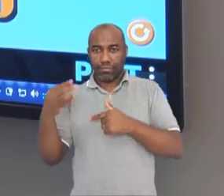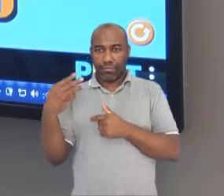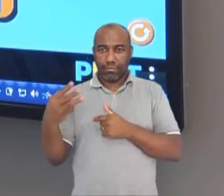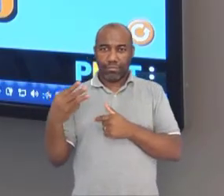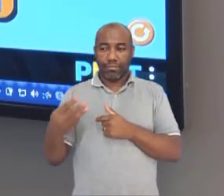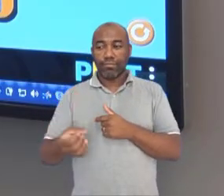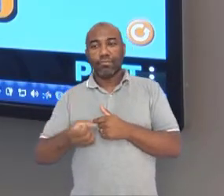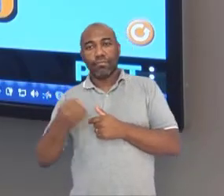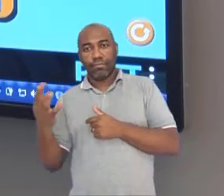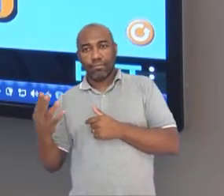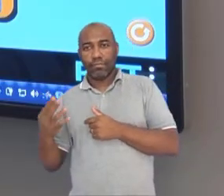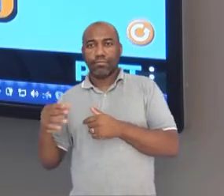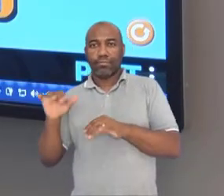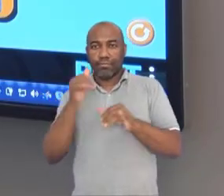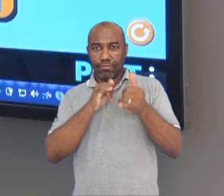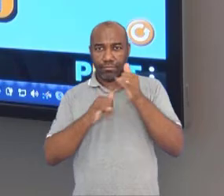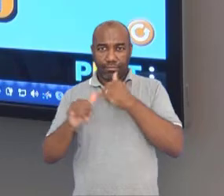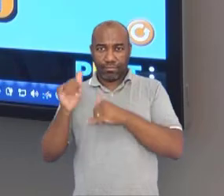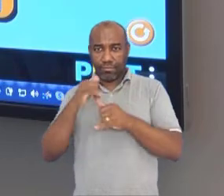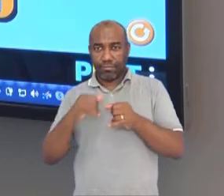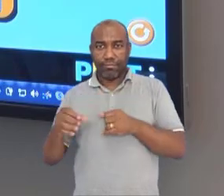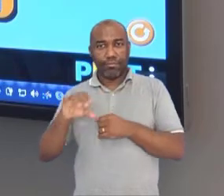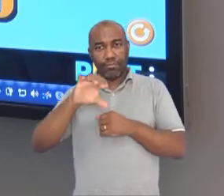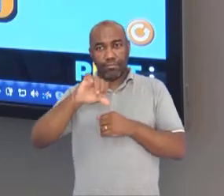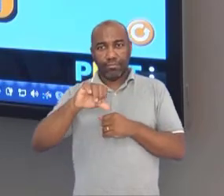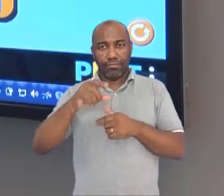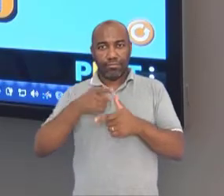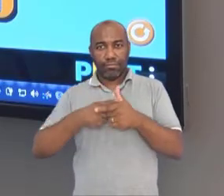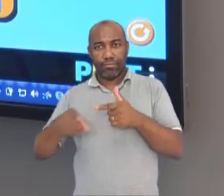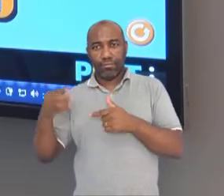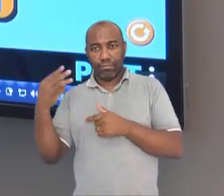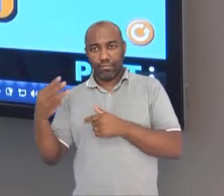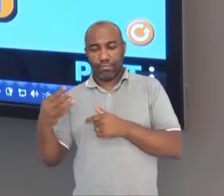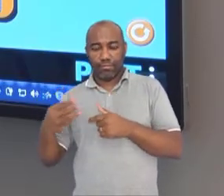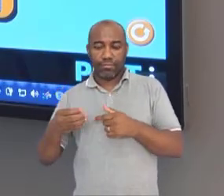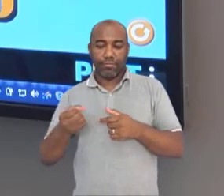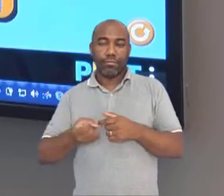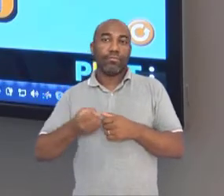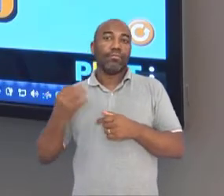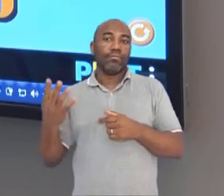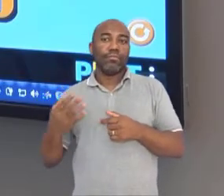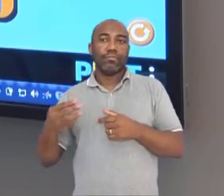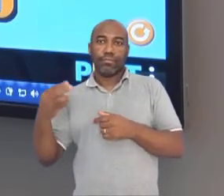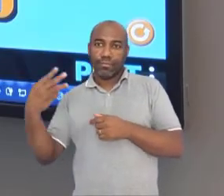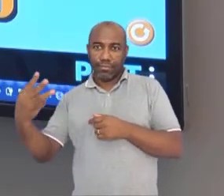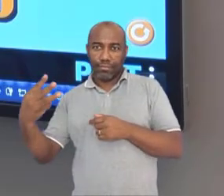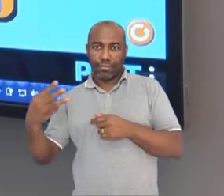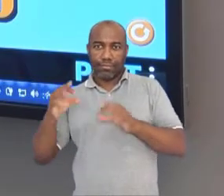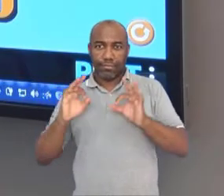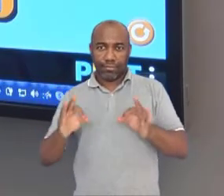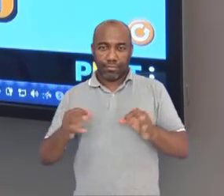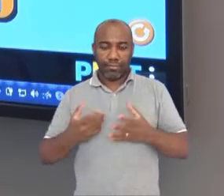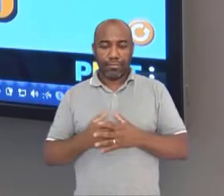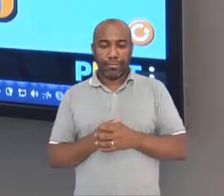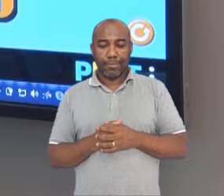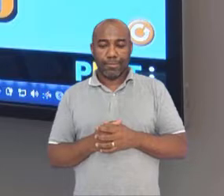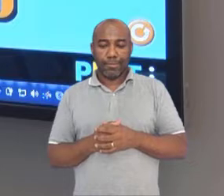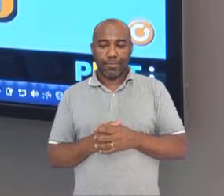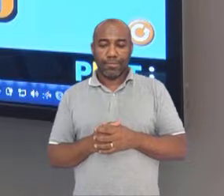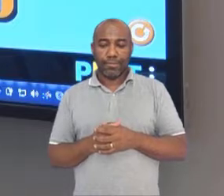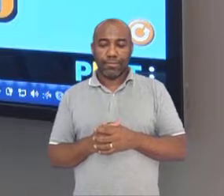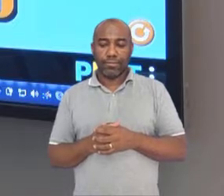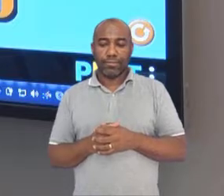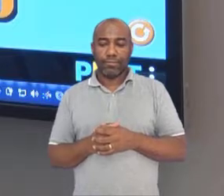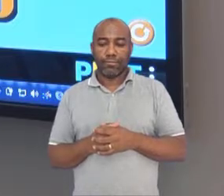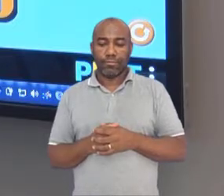corrente elétrica. 9 dividido por 3 é igual a quanto? 3, não é? Vamos verificar?